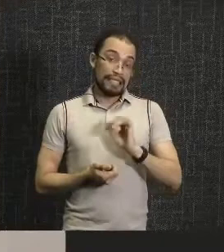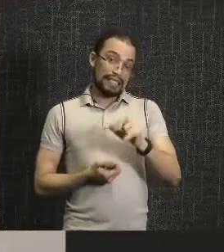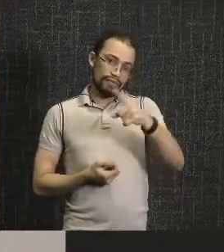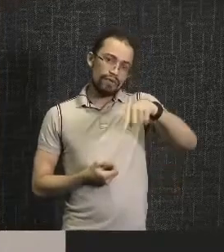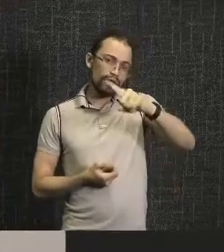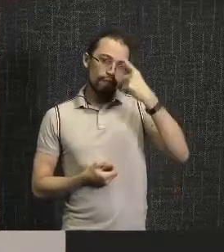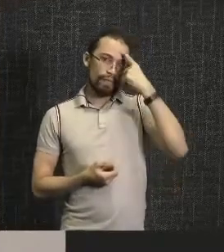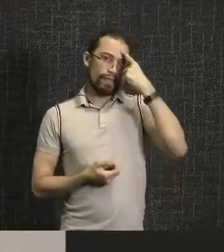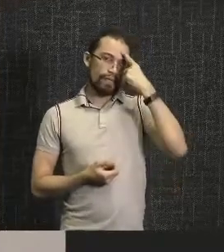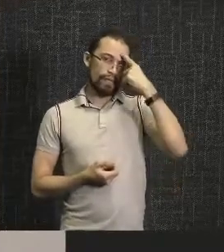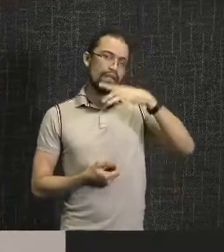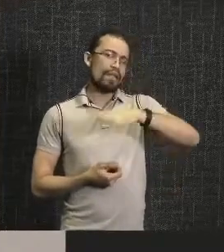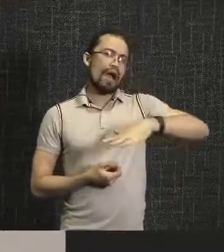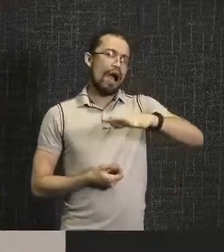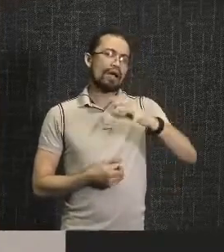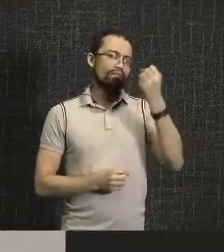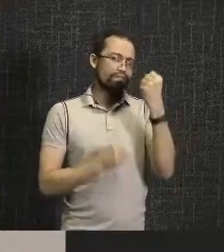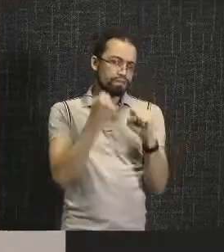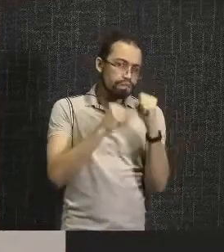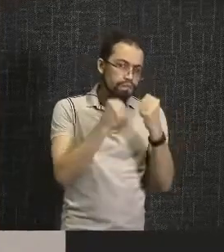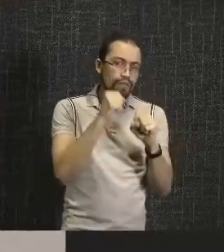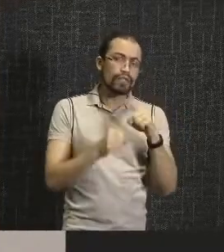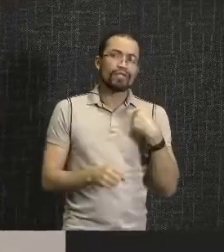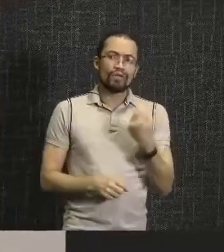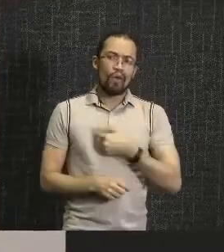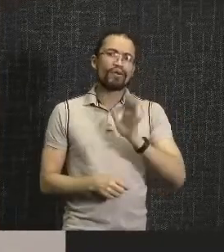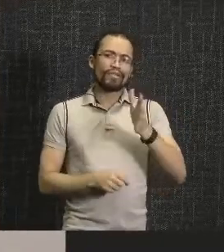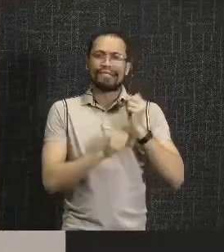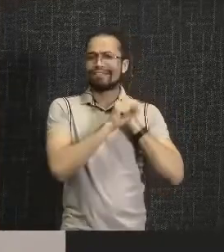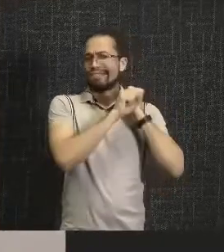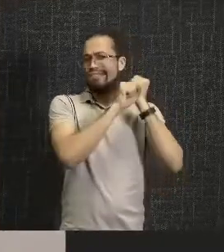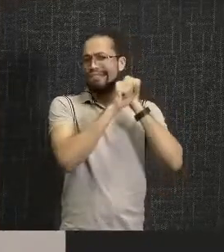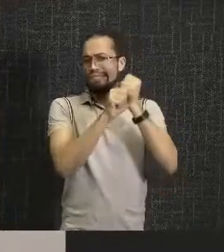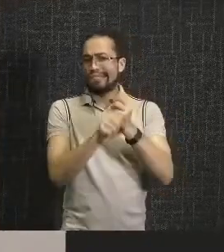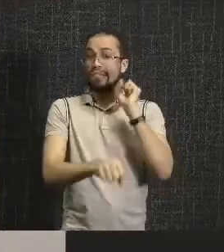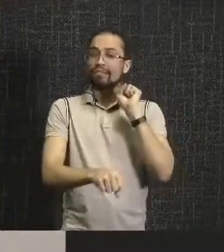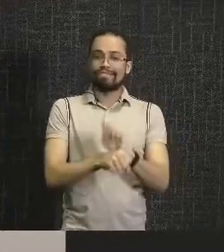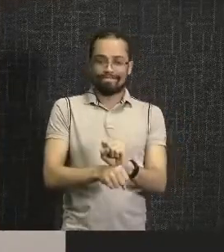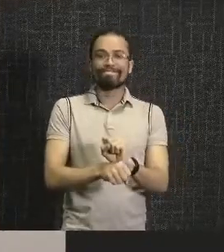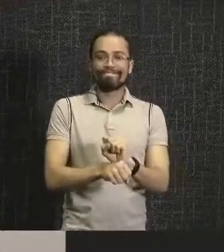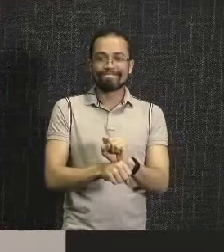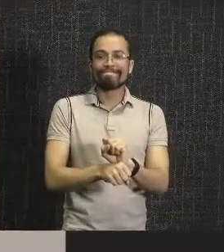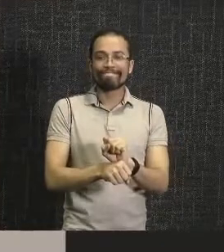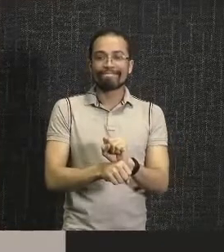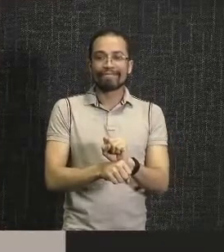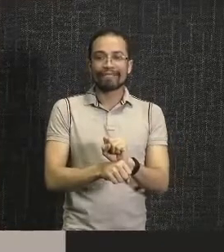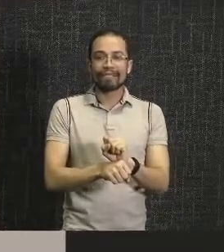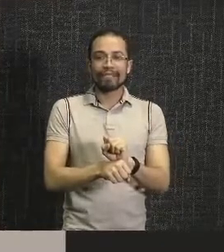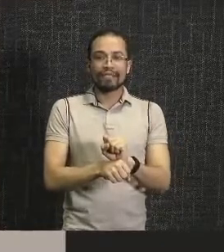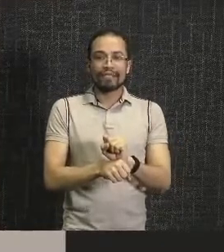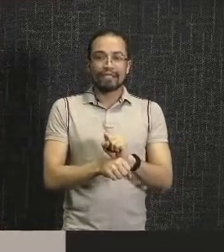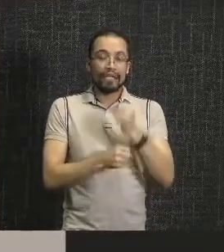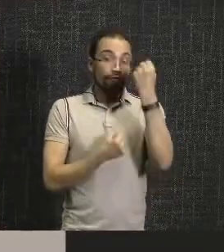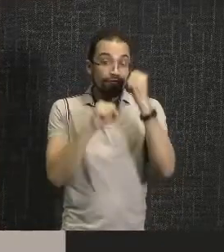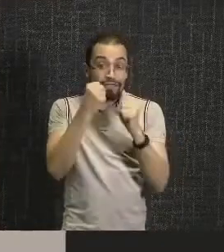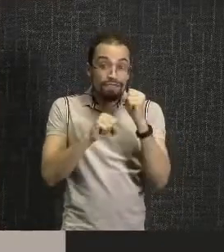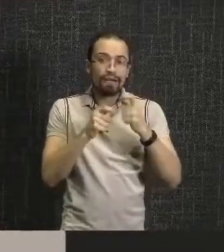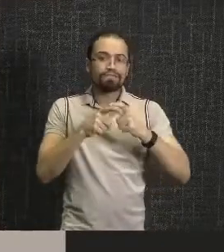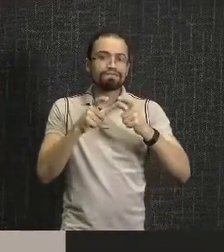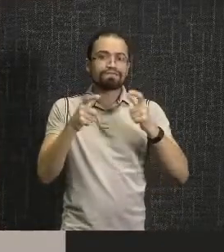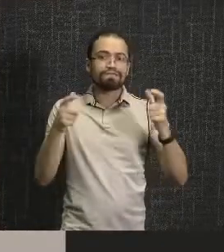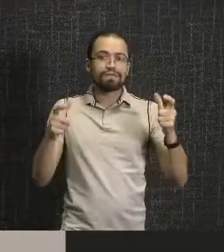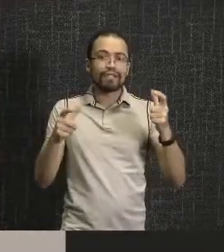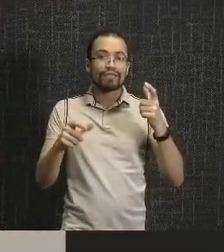tá? A gente tem há muito tempo estagnado, isso é um problema. A produtividade do Brasil, ela não cresce há mais de 30